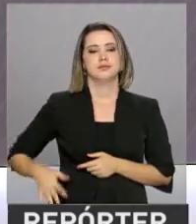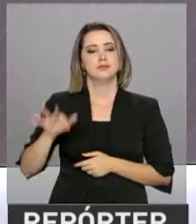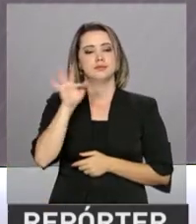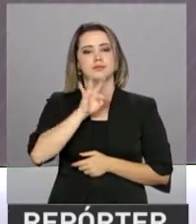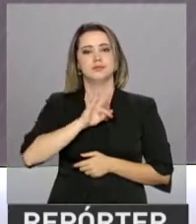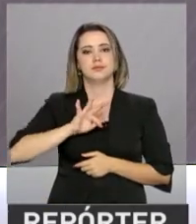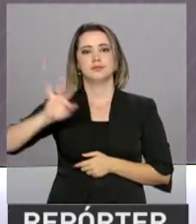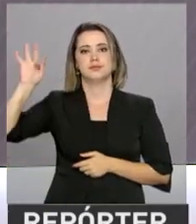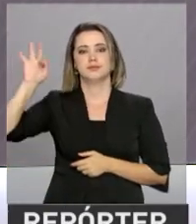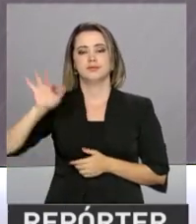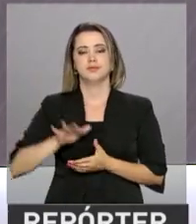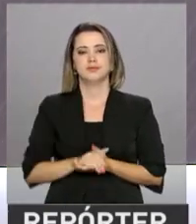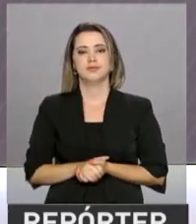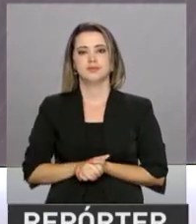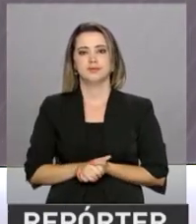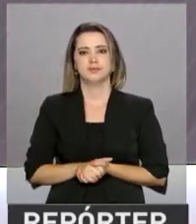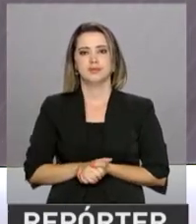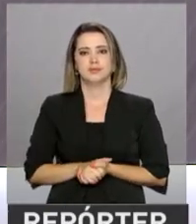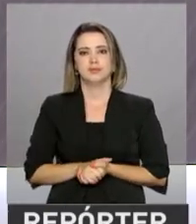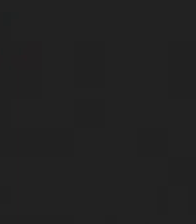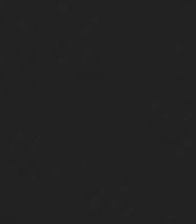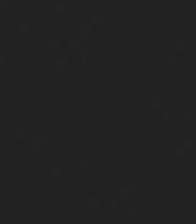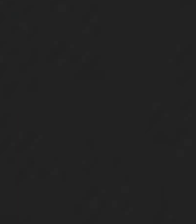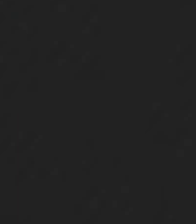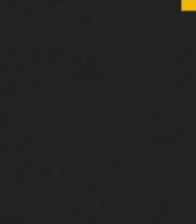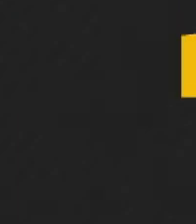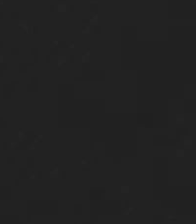nbr a tv do governo federal